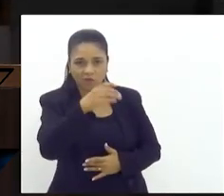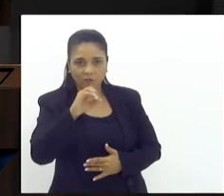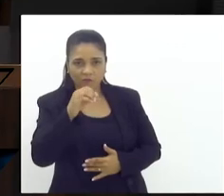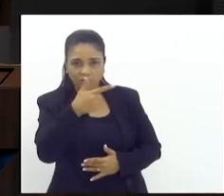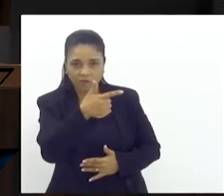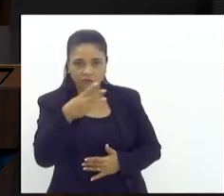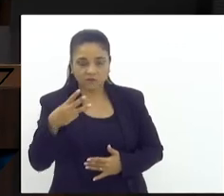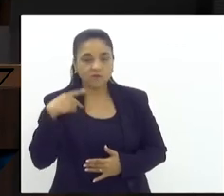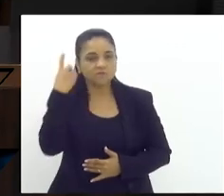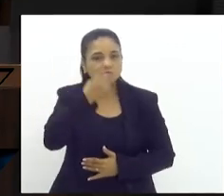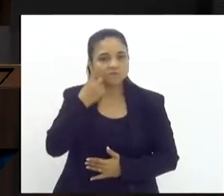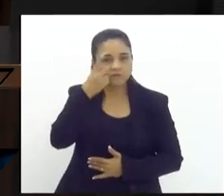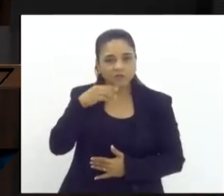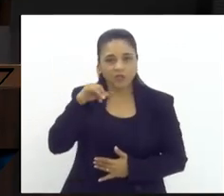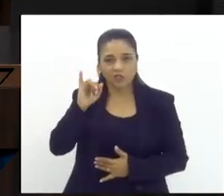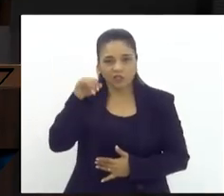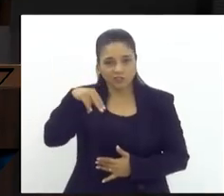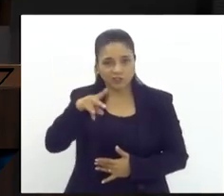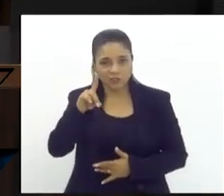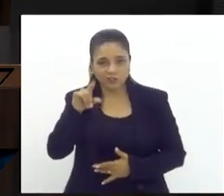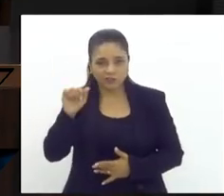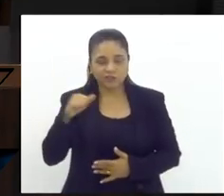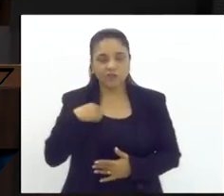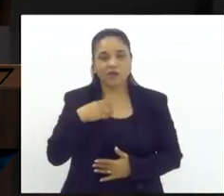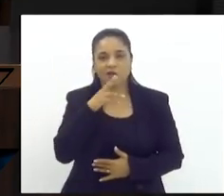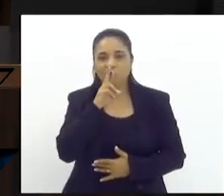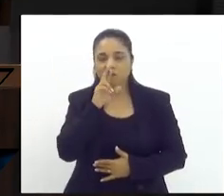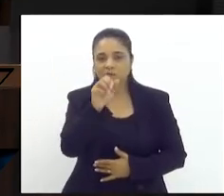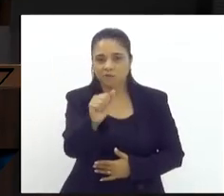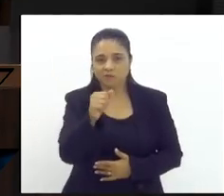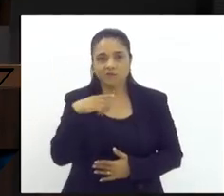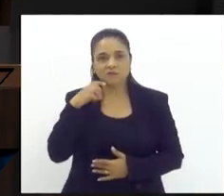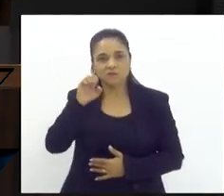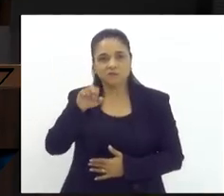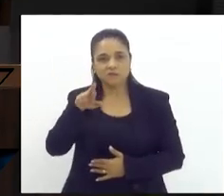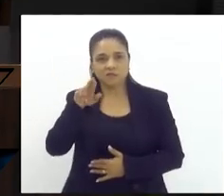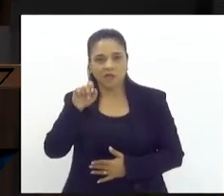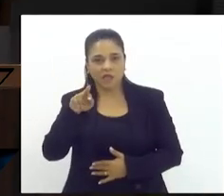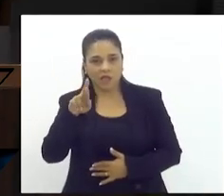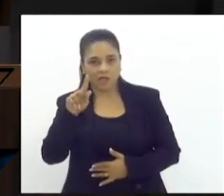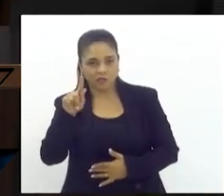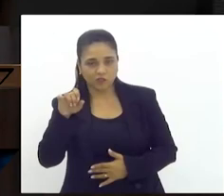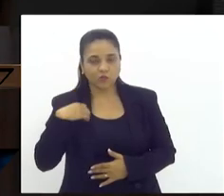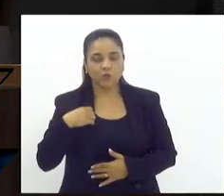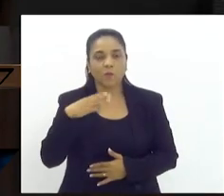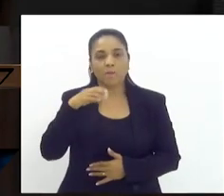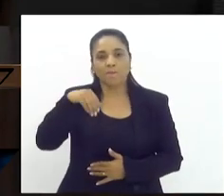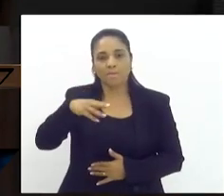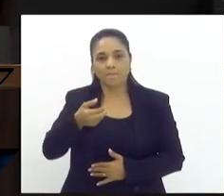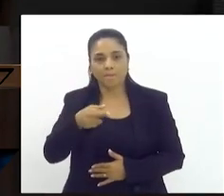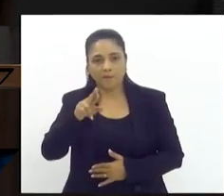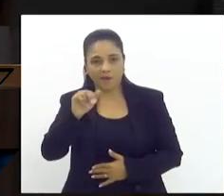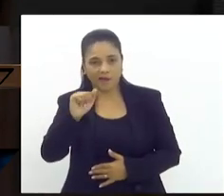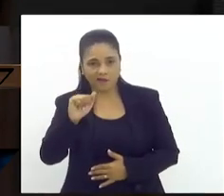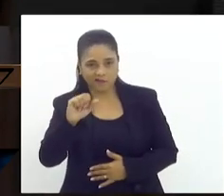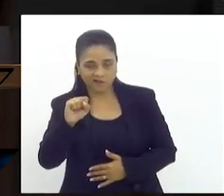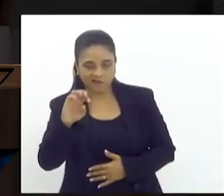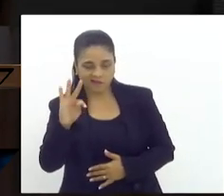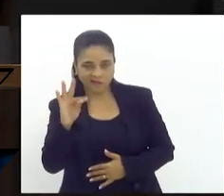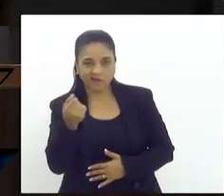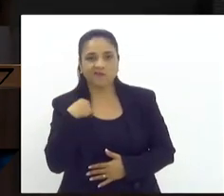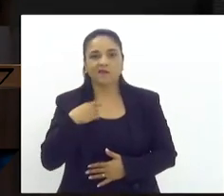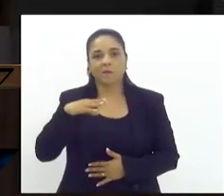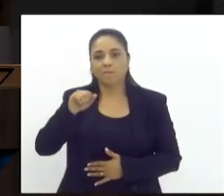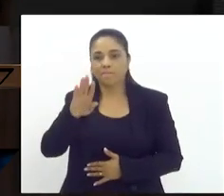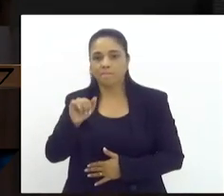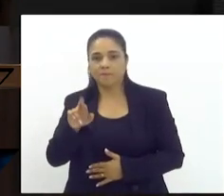autoria dos deputados índia melou Rodrigo Amorim Doutor Serginho Marta Rocha Carlinhos BNH e brasão que autoriza